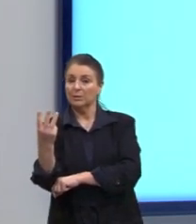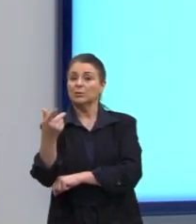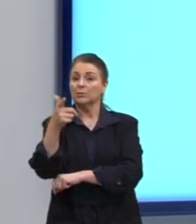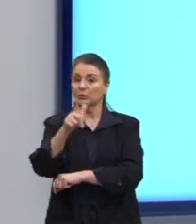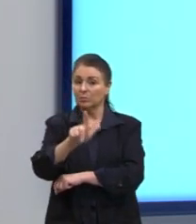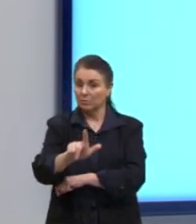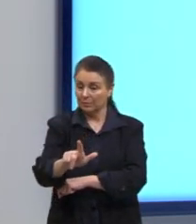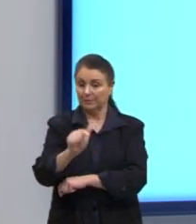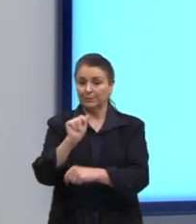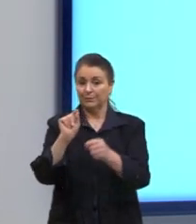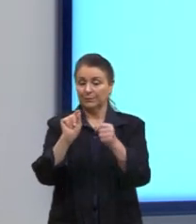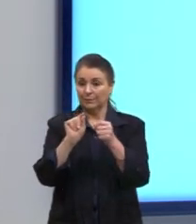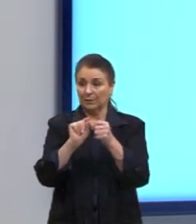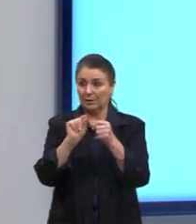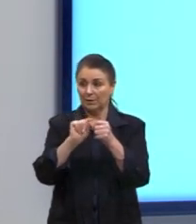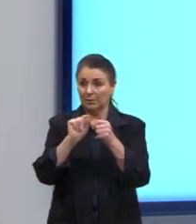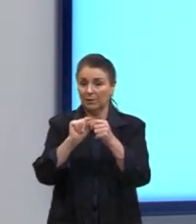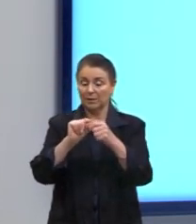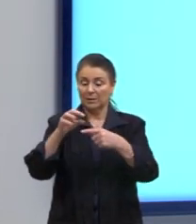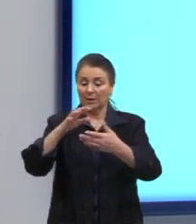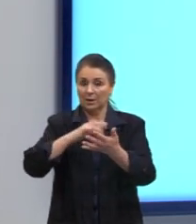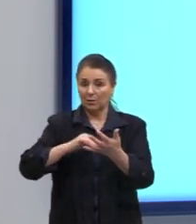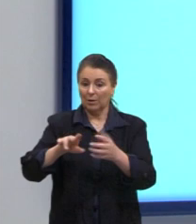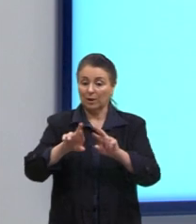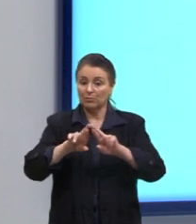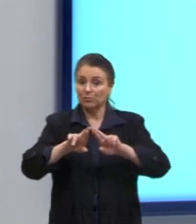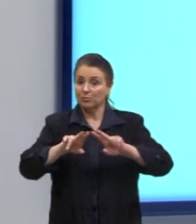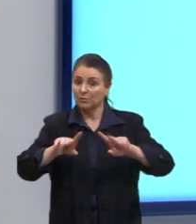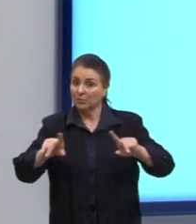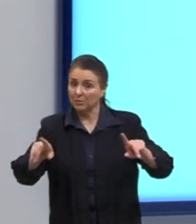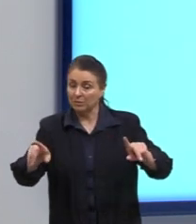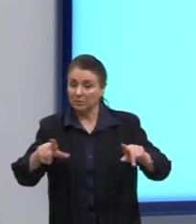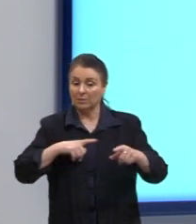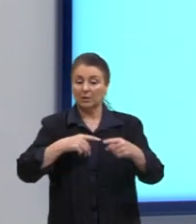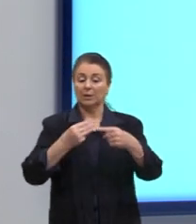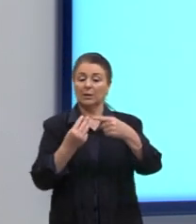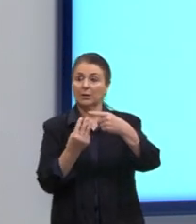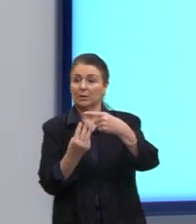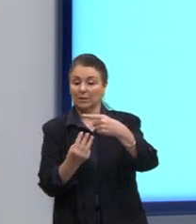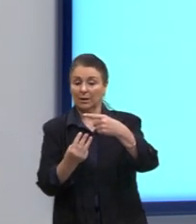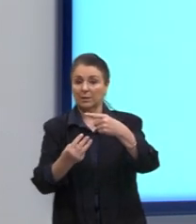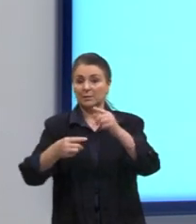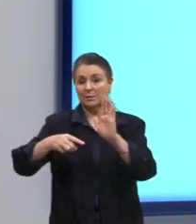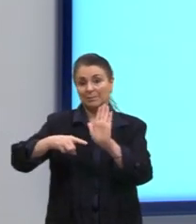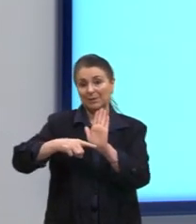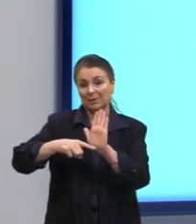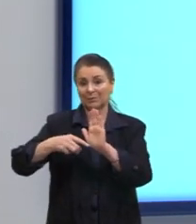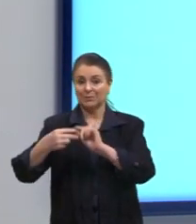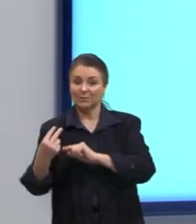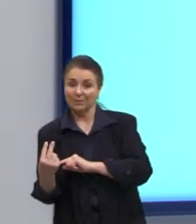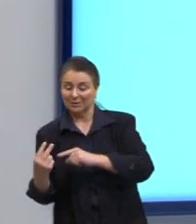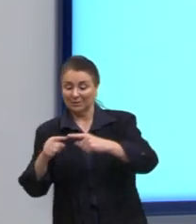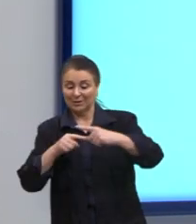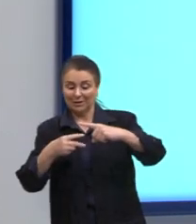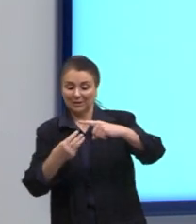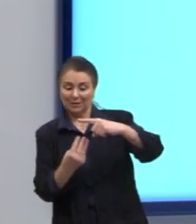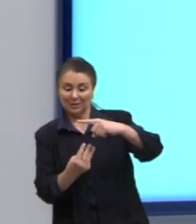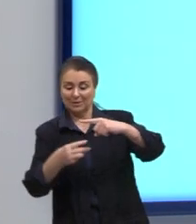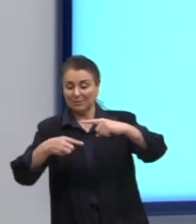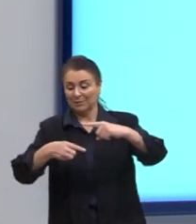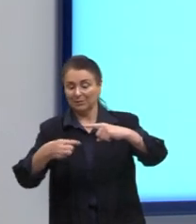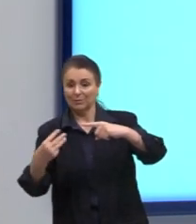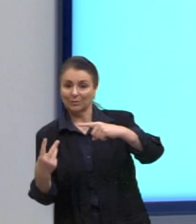fazendo essa calculando a diferença nós teríamos três menos o 2 basicamente a